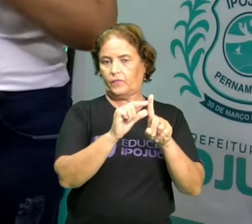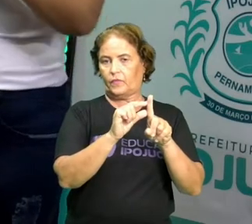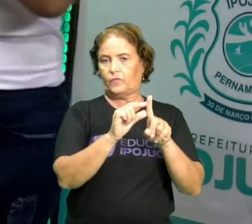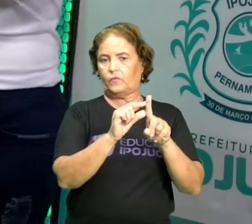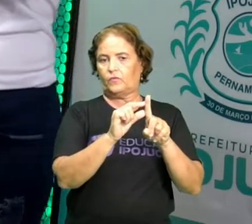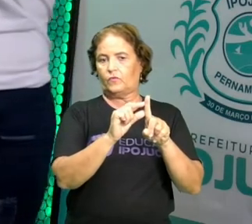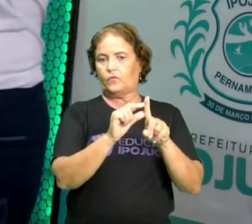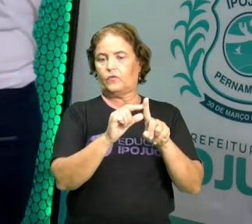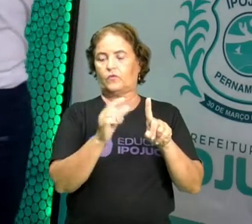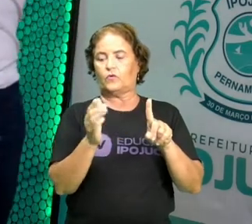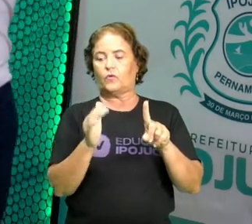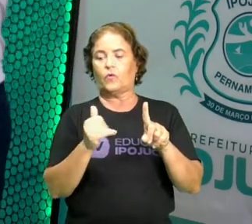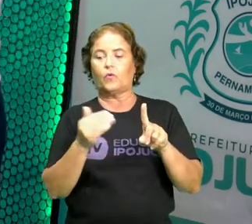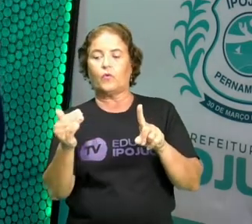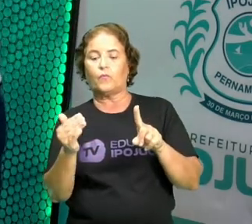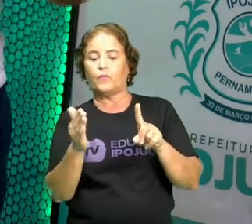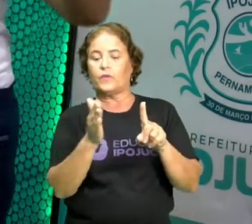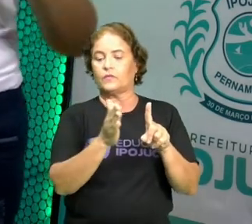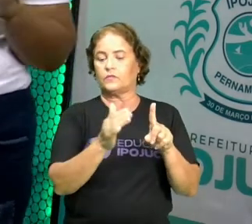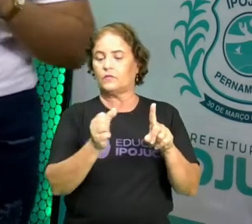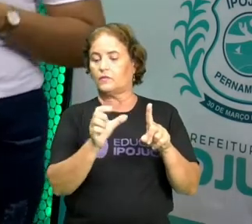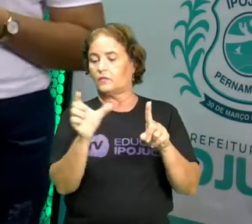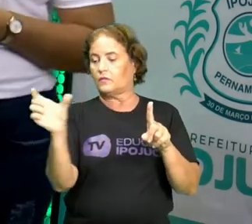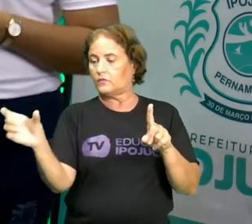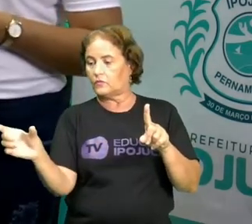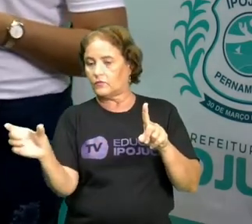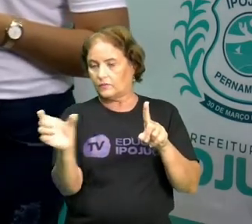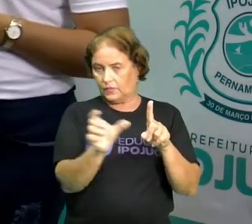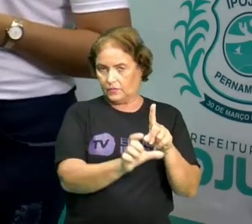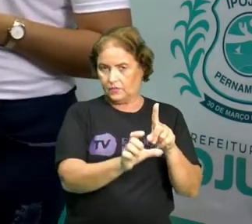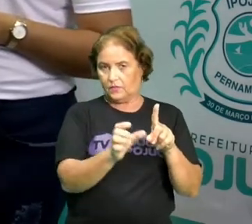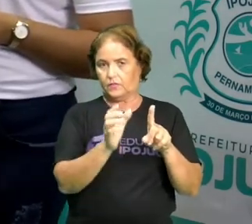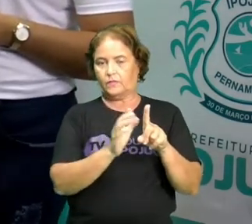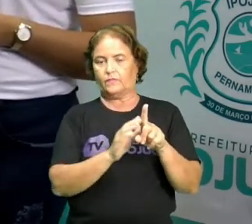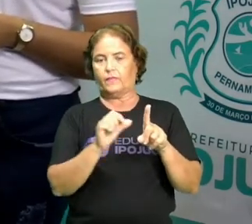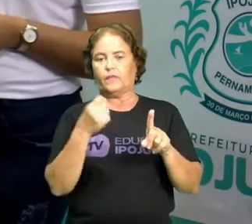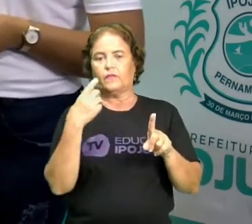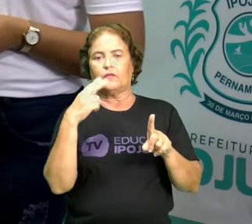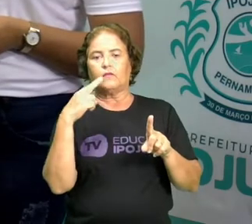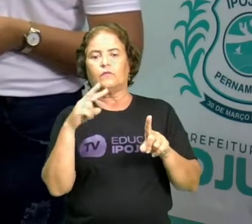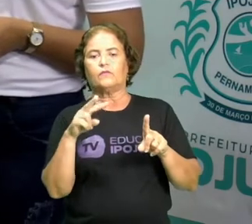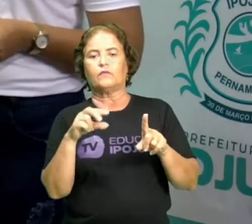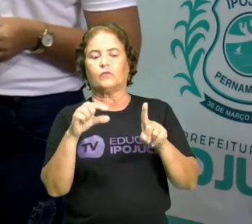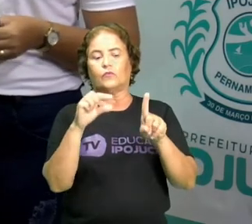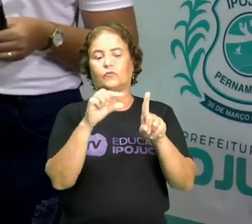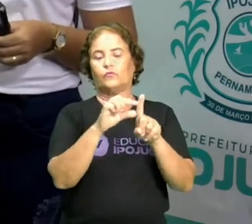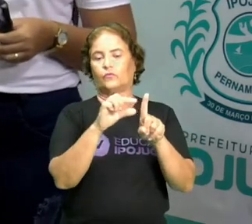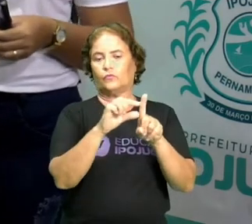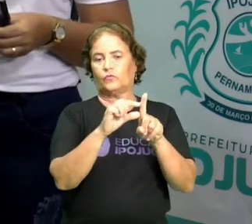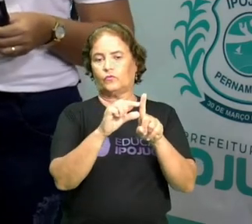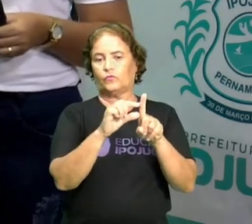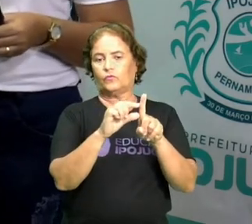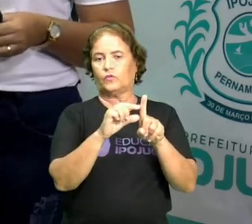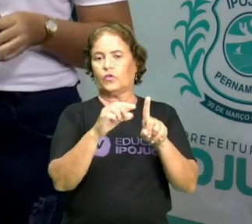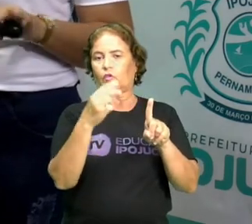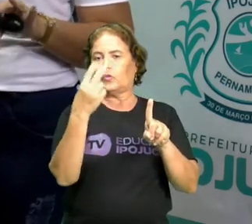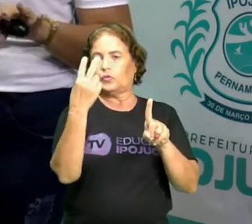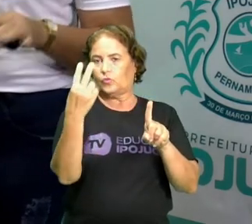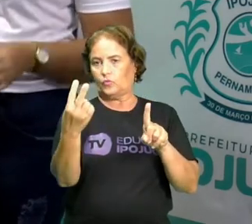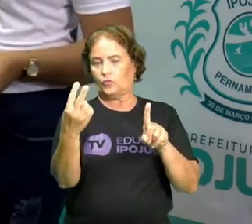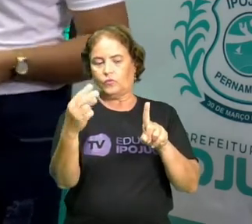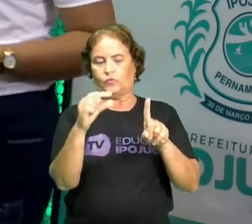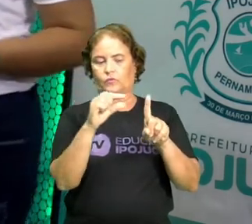que a gente começa a ler, né, da esquerda para a direita, a gente vê que o 2 final, ele representa duas